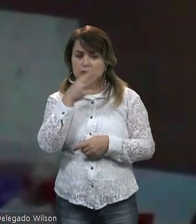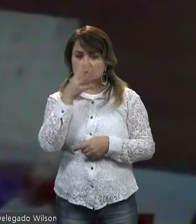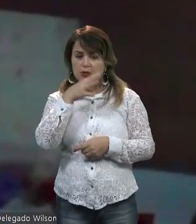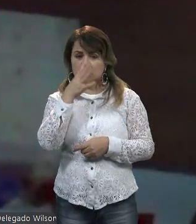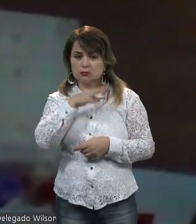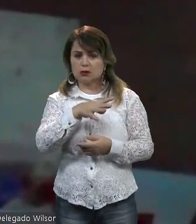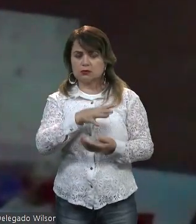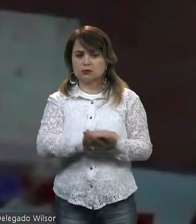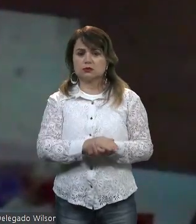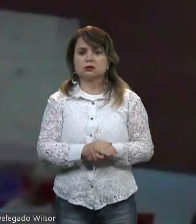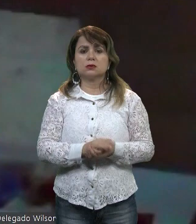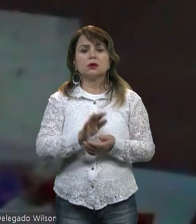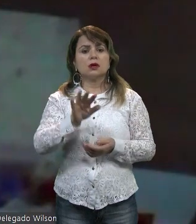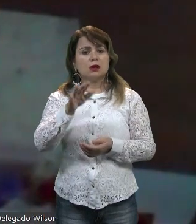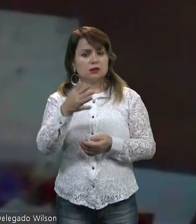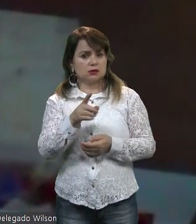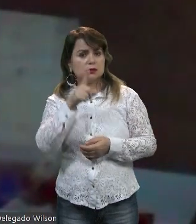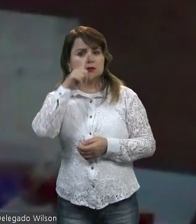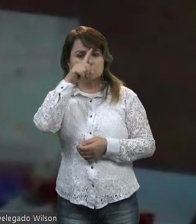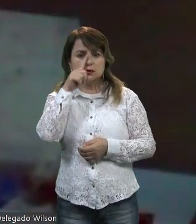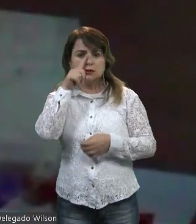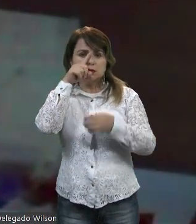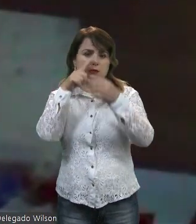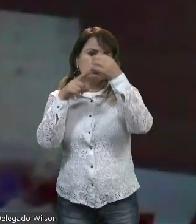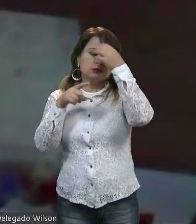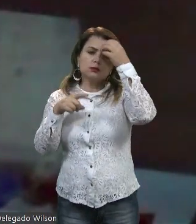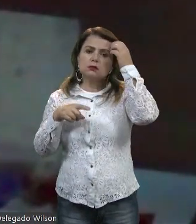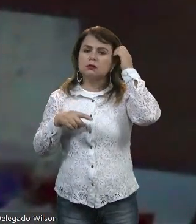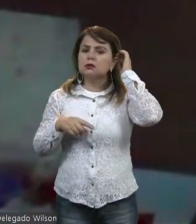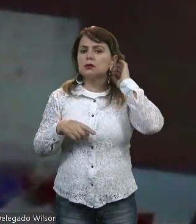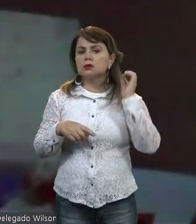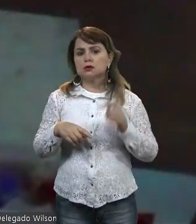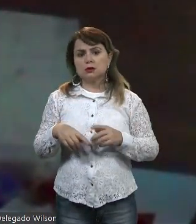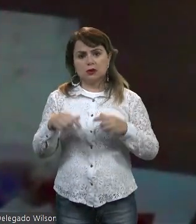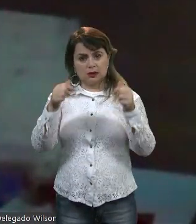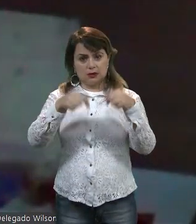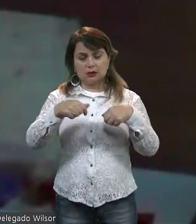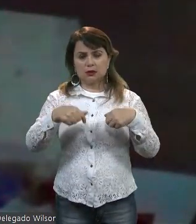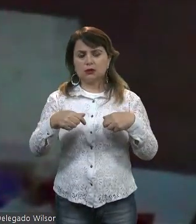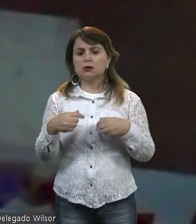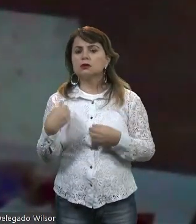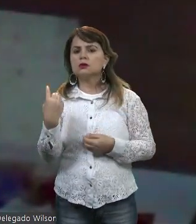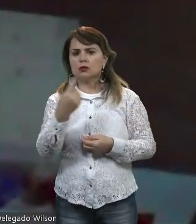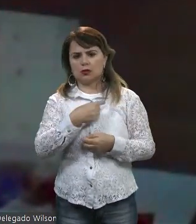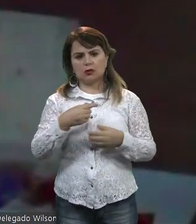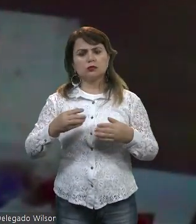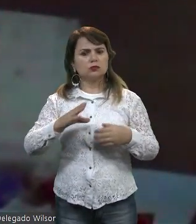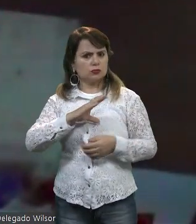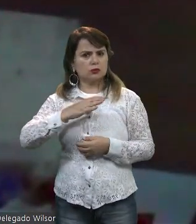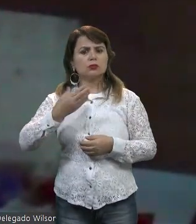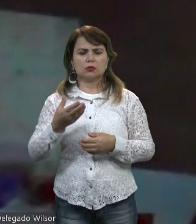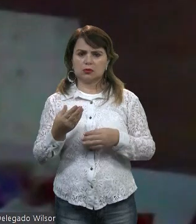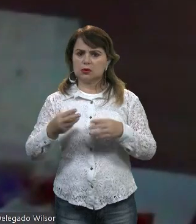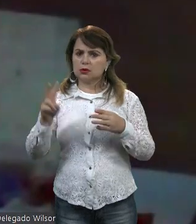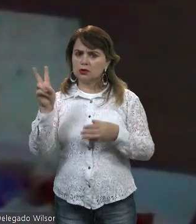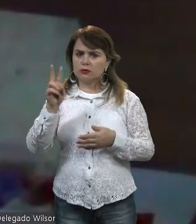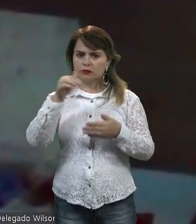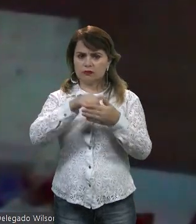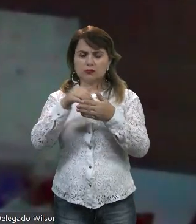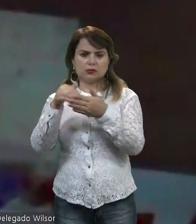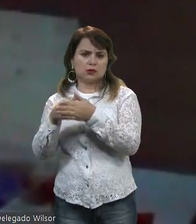poderá, de repente, colocar em risco a coragem que esta casa teve na votação do projeto de